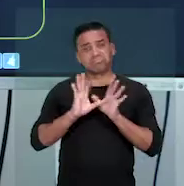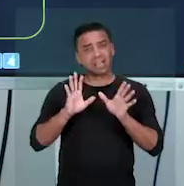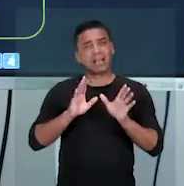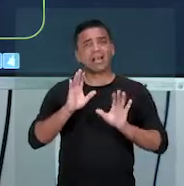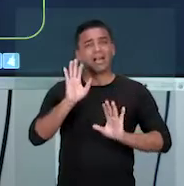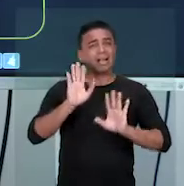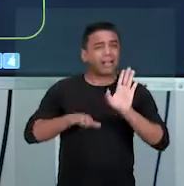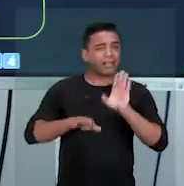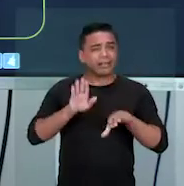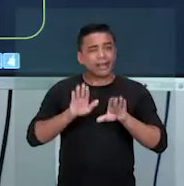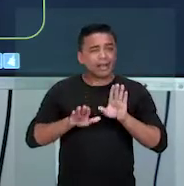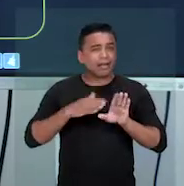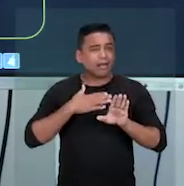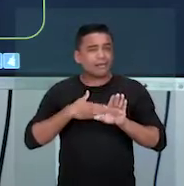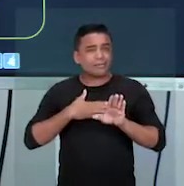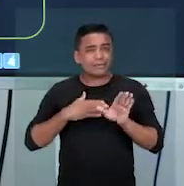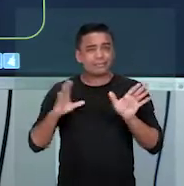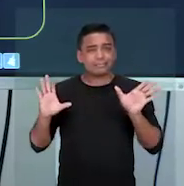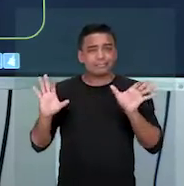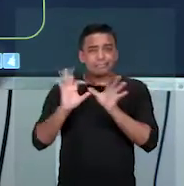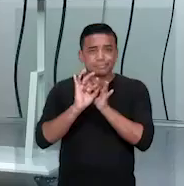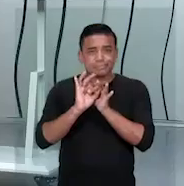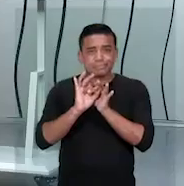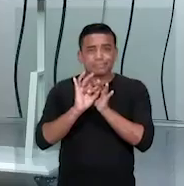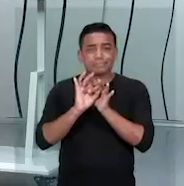você tenta fazer ela de forma condensada, ok?